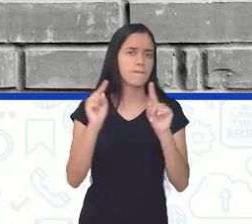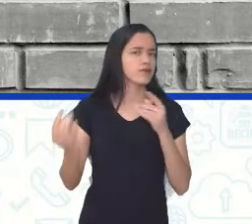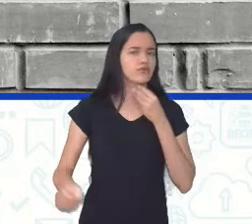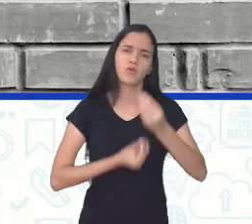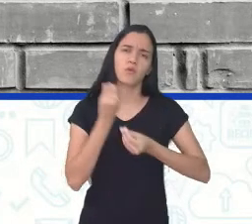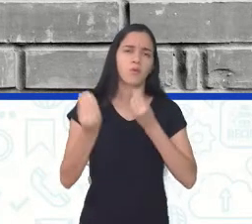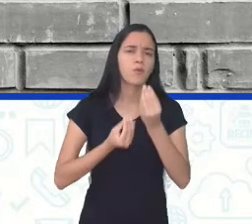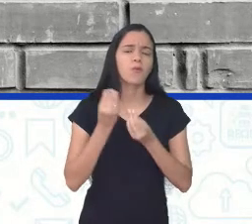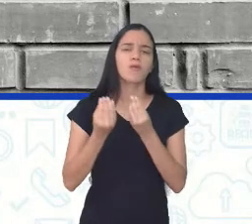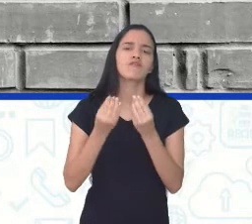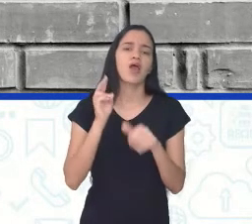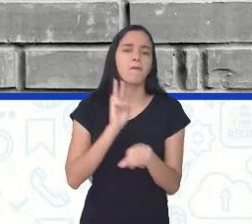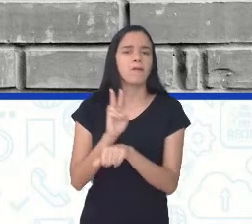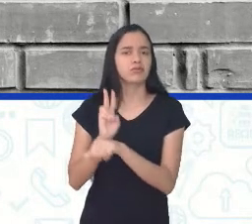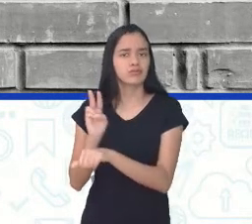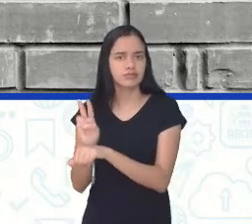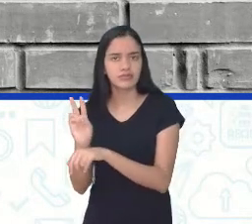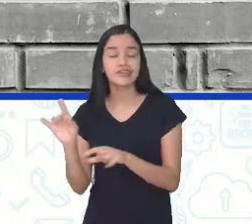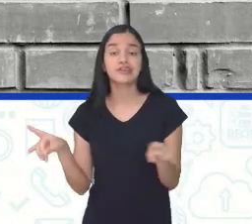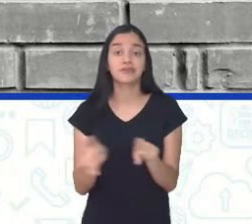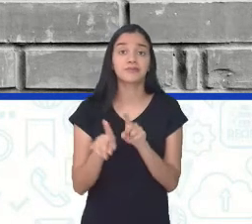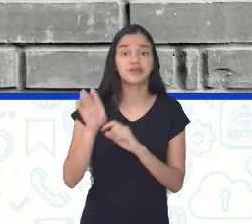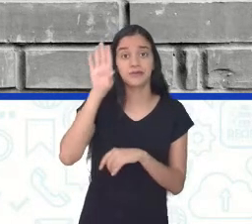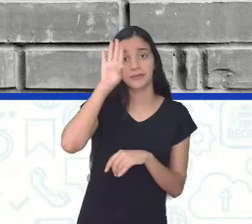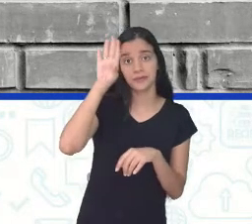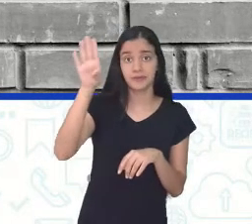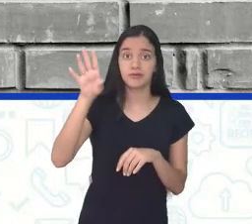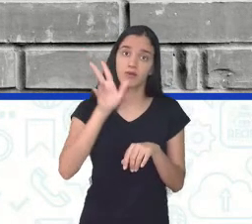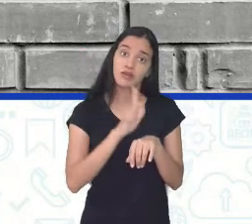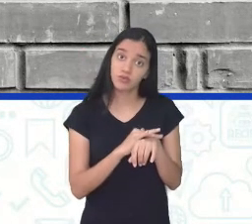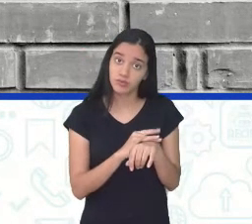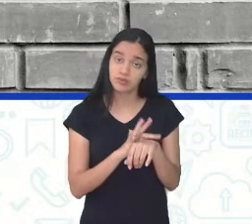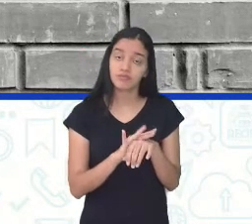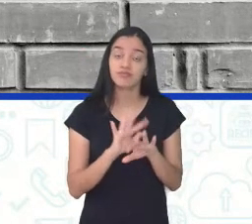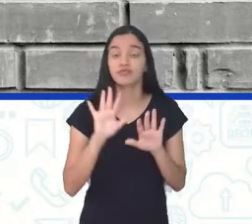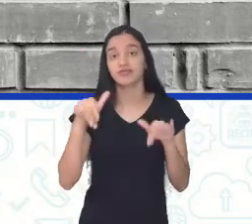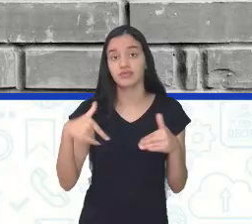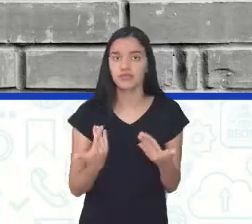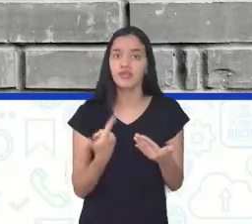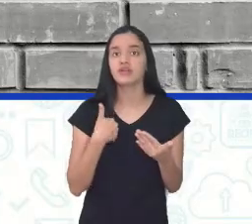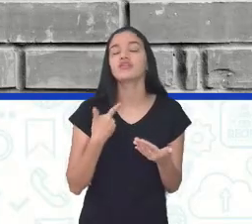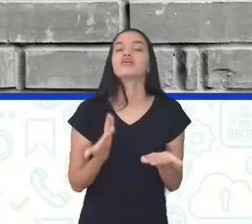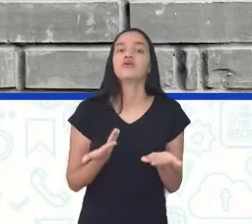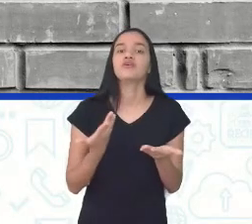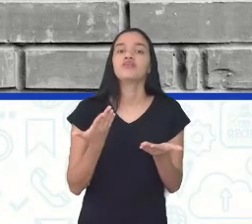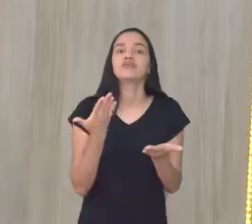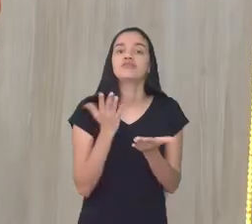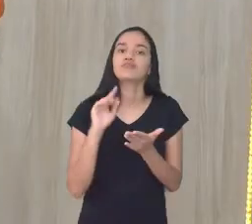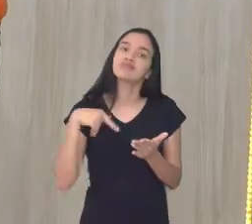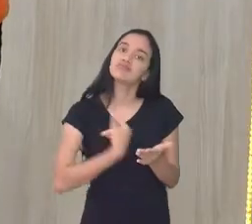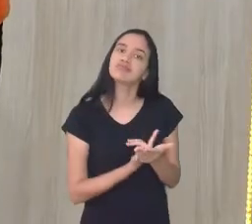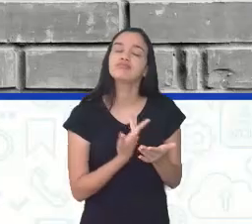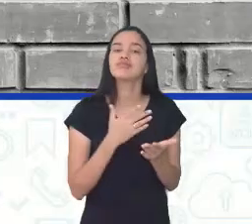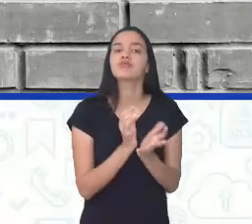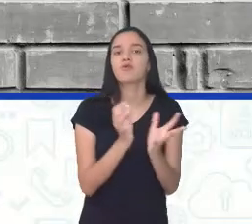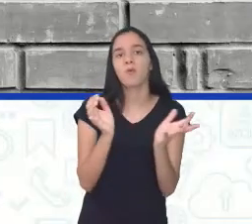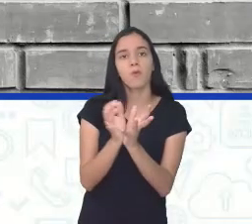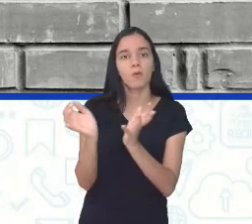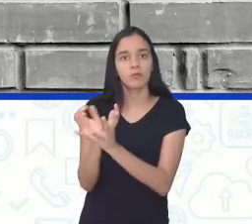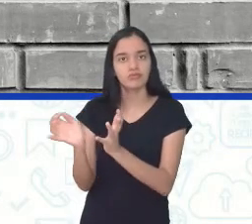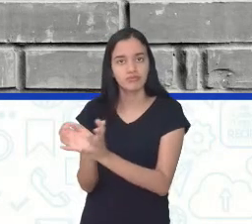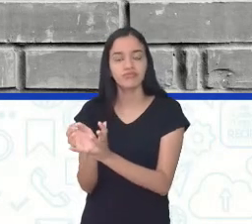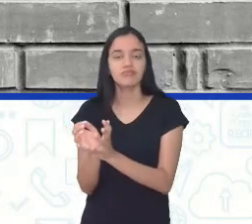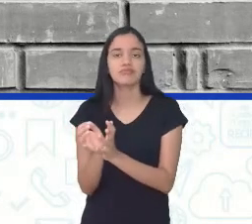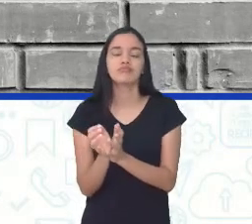faz para se prevenir e até mesmo as principais doenças. Então, isso aí vai fazer parte do nosso conjunto,